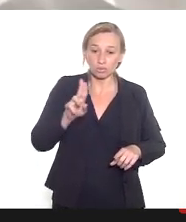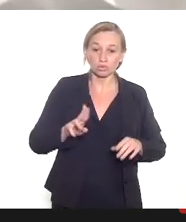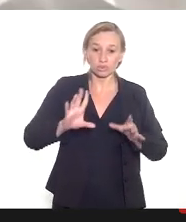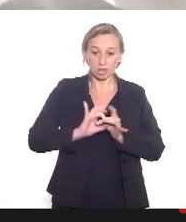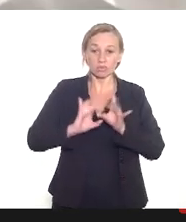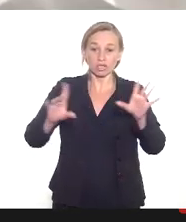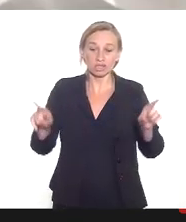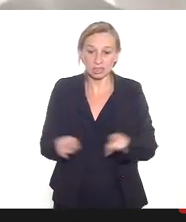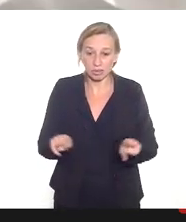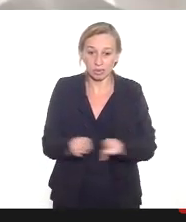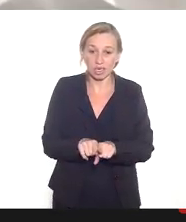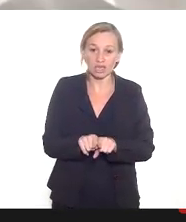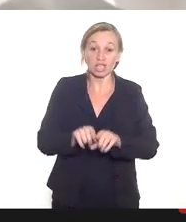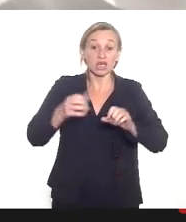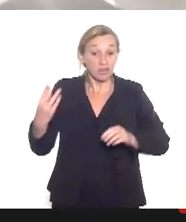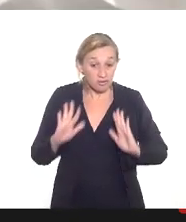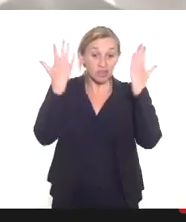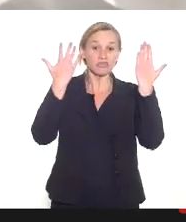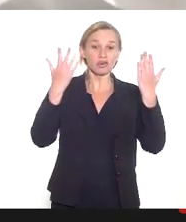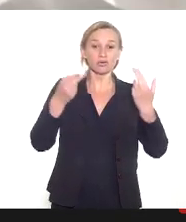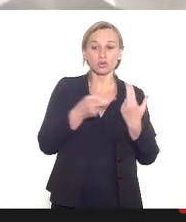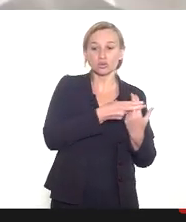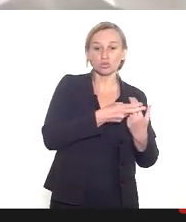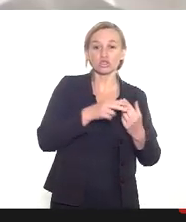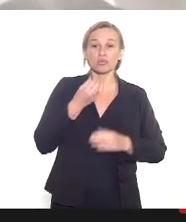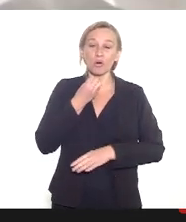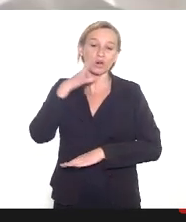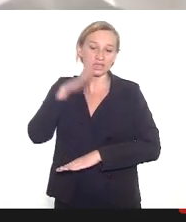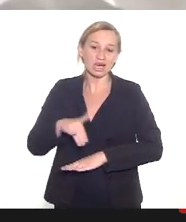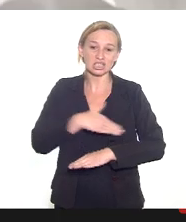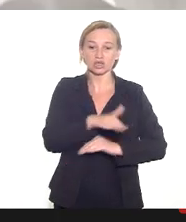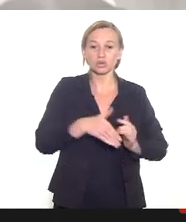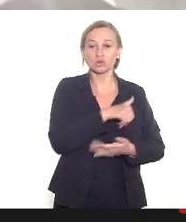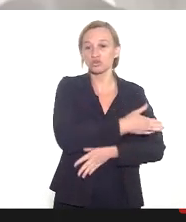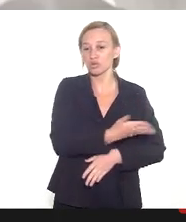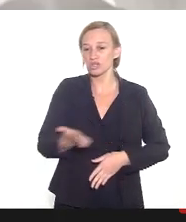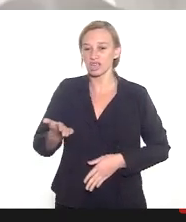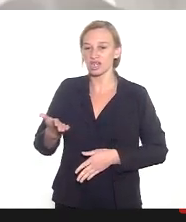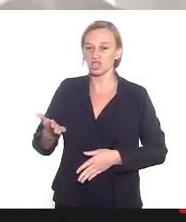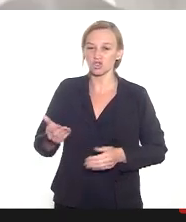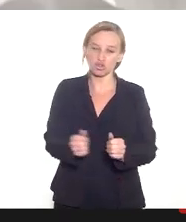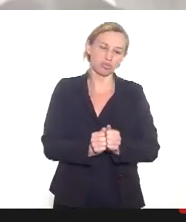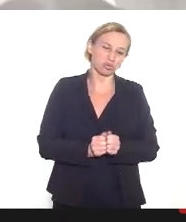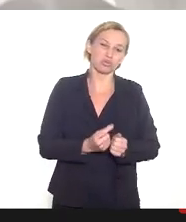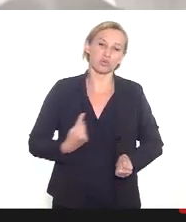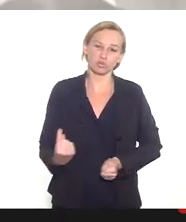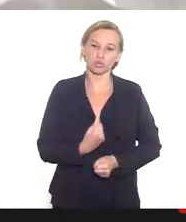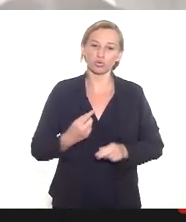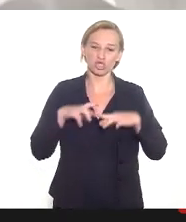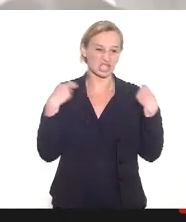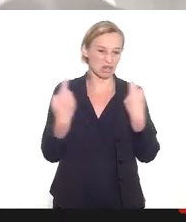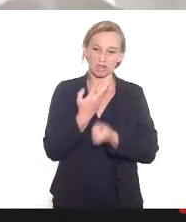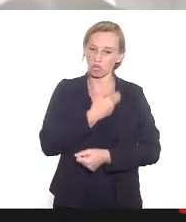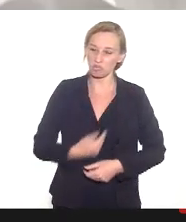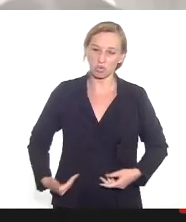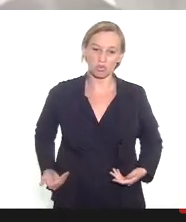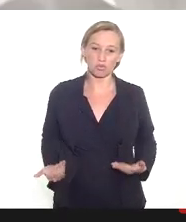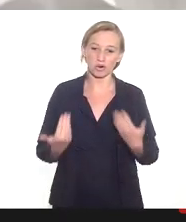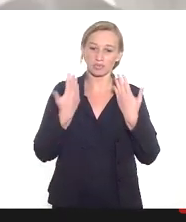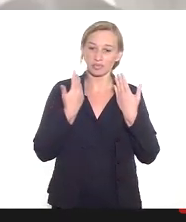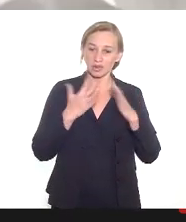também então vivo ao SUS e boa tarde a todos e todos que estiveram conosco nessa audiência um